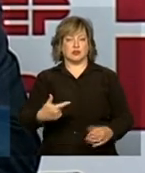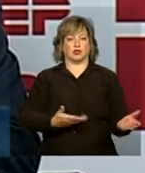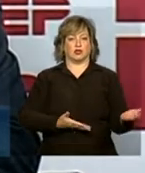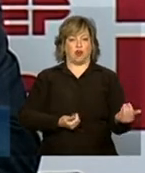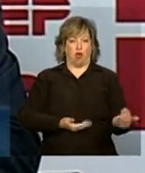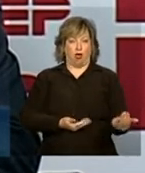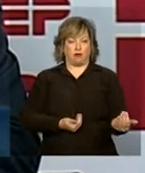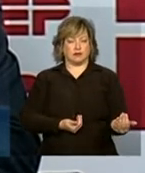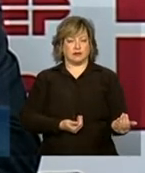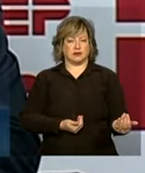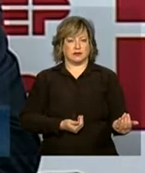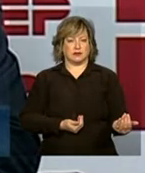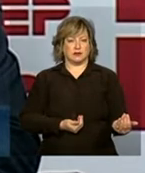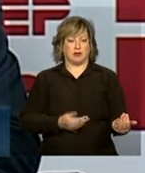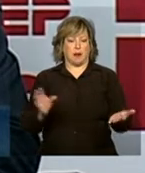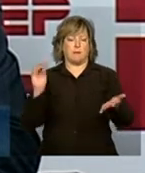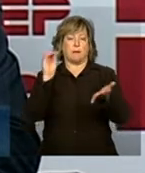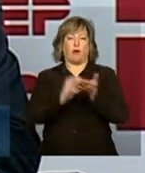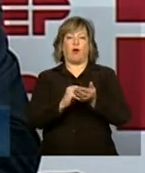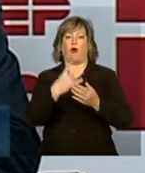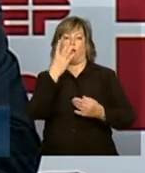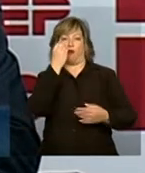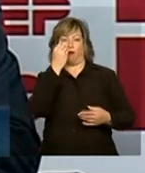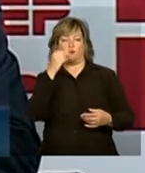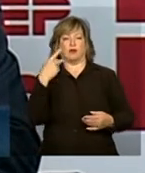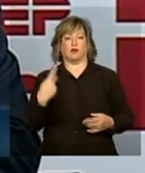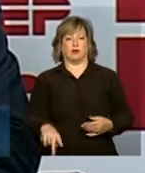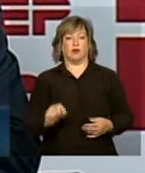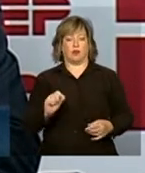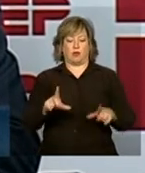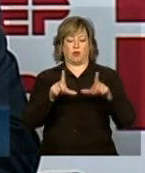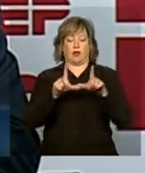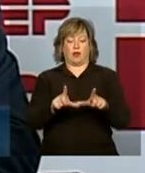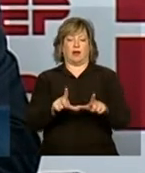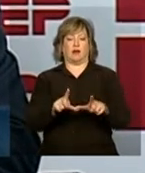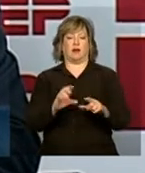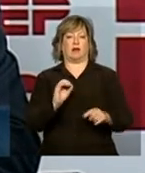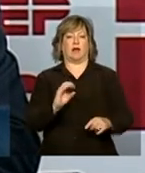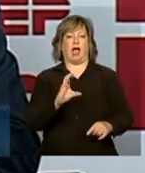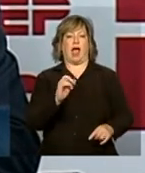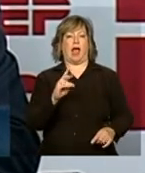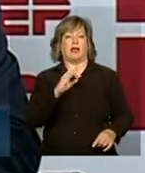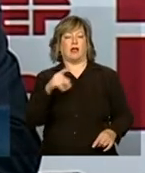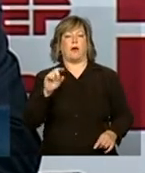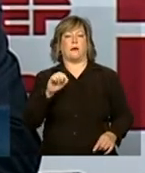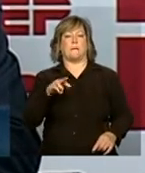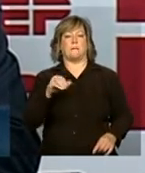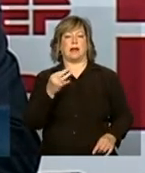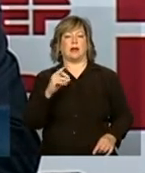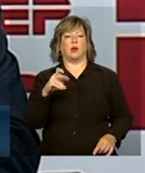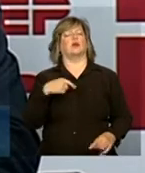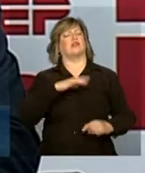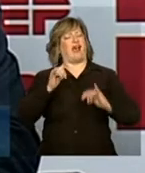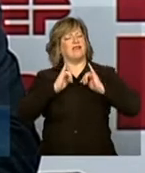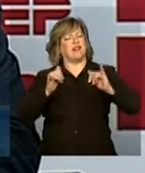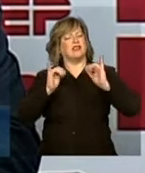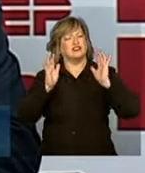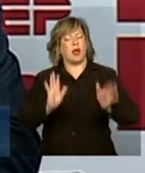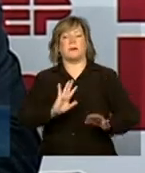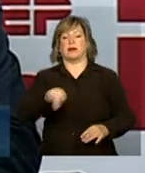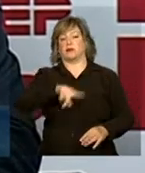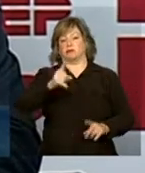jovens que postaram fotos do cartão de matrícula, por mais que nós fizéssemos as advertências, e foram